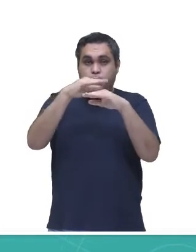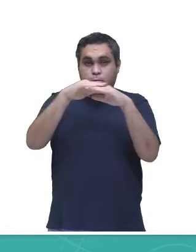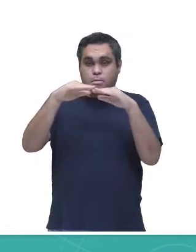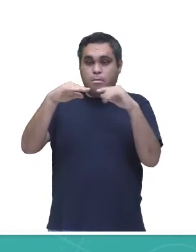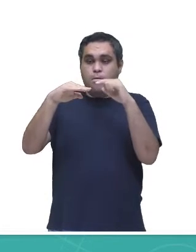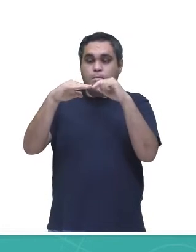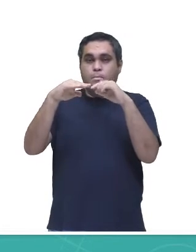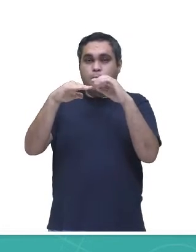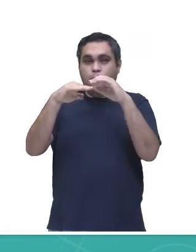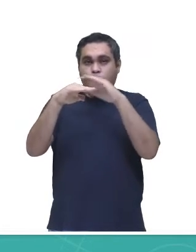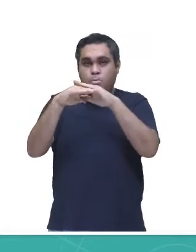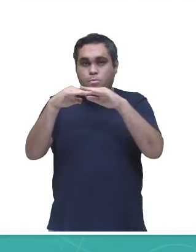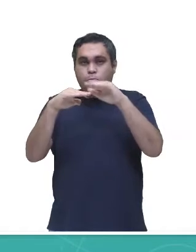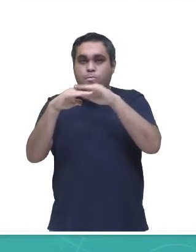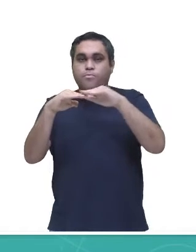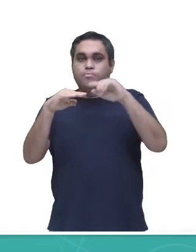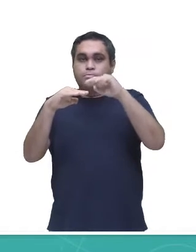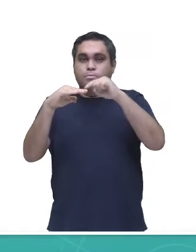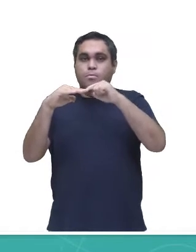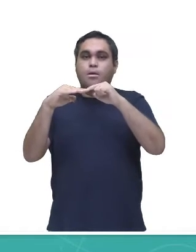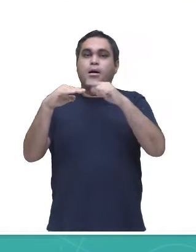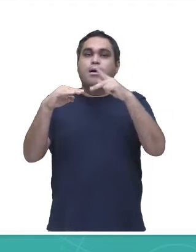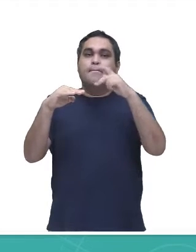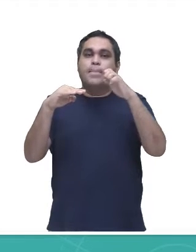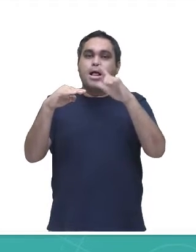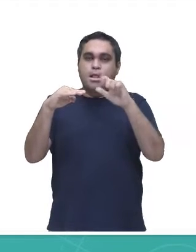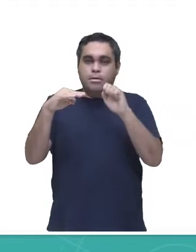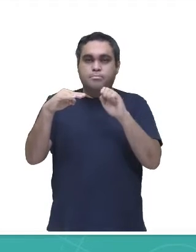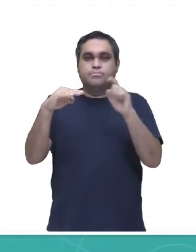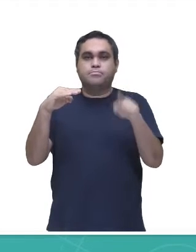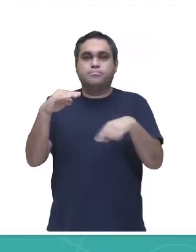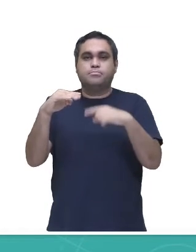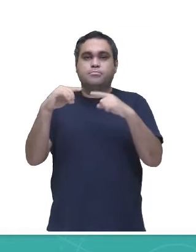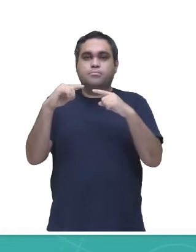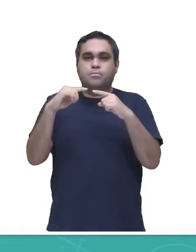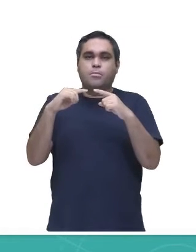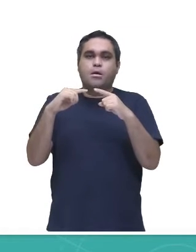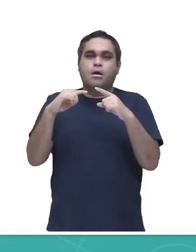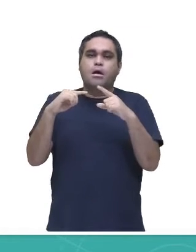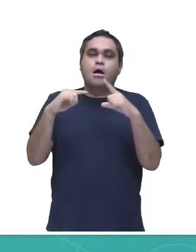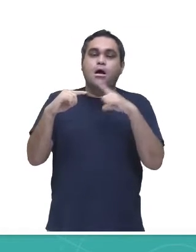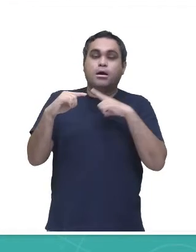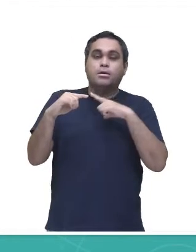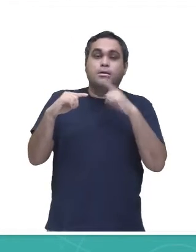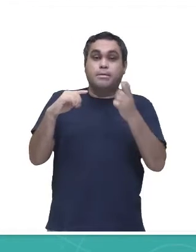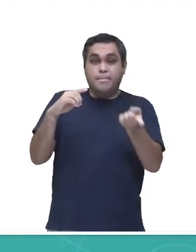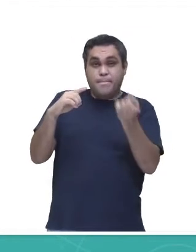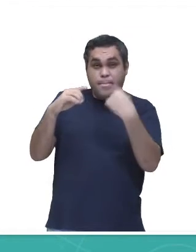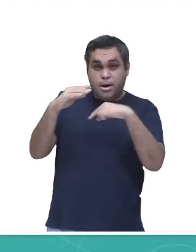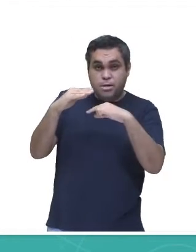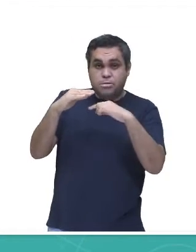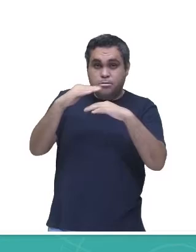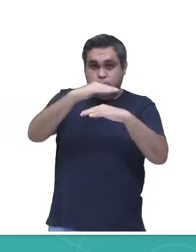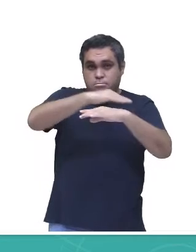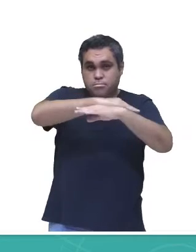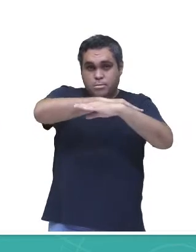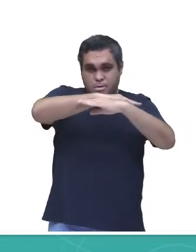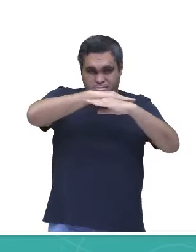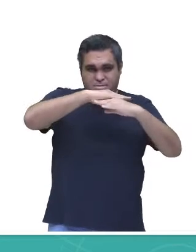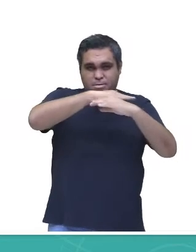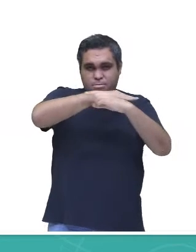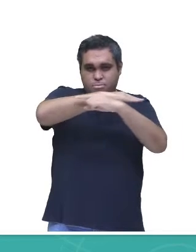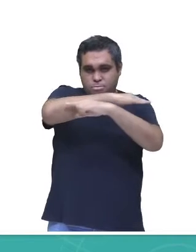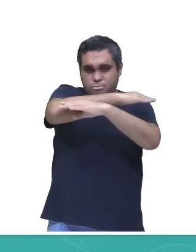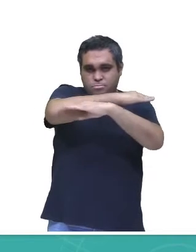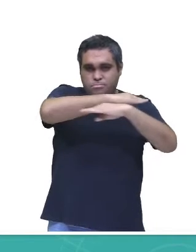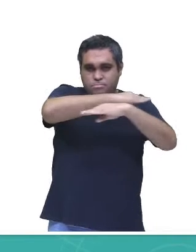superficial, né? Epiderme e derme. E logo abaixo, entre a pele e o músculo, aqui a gente está marcando de vermelho,